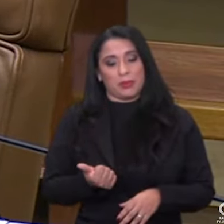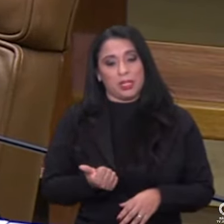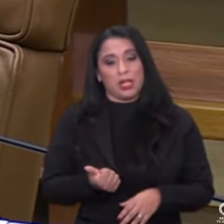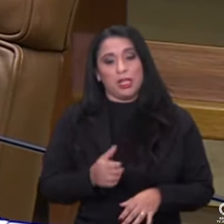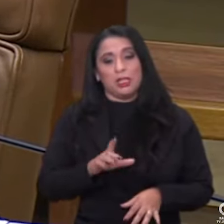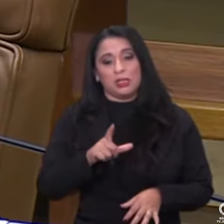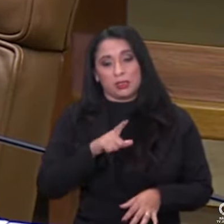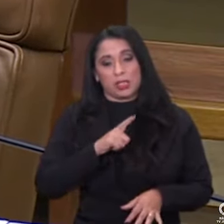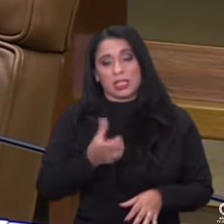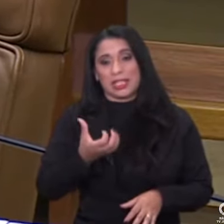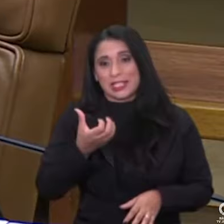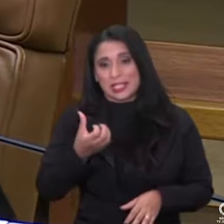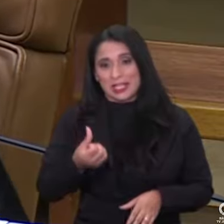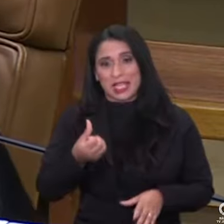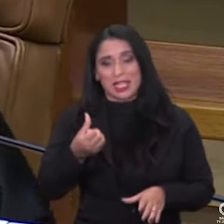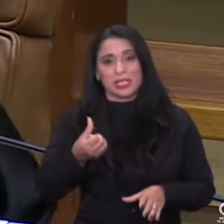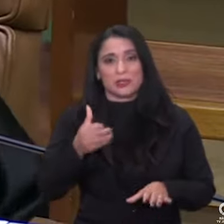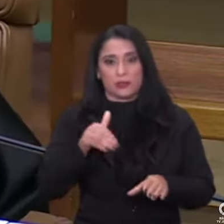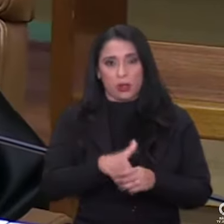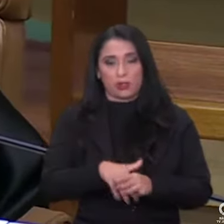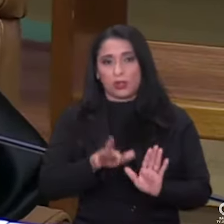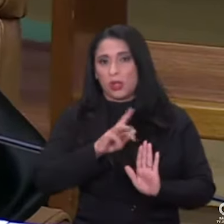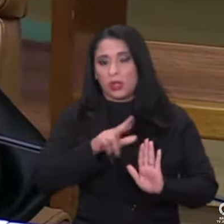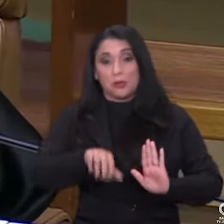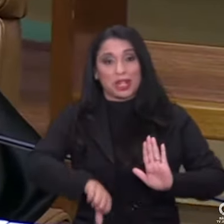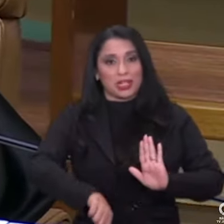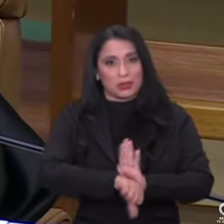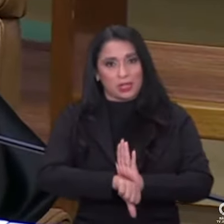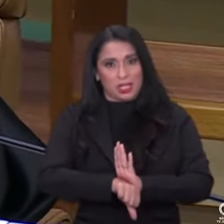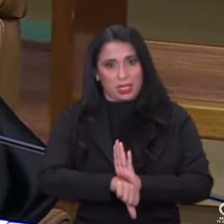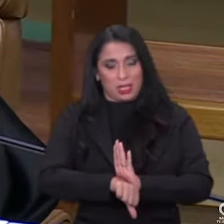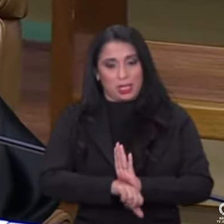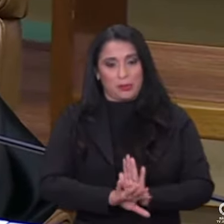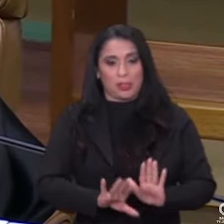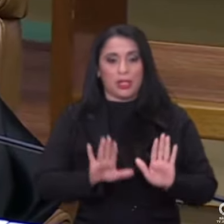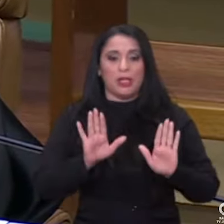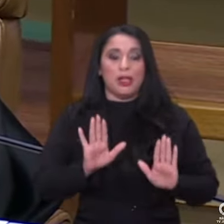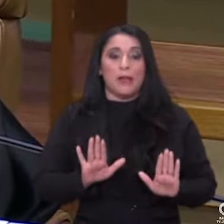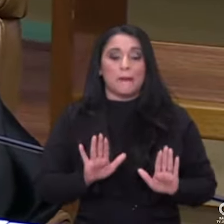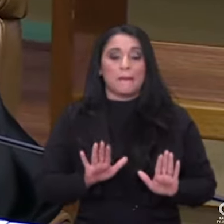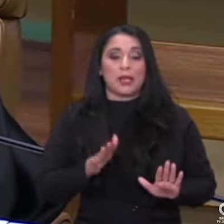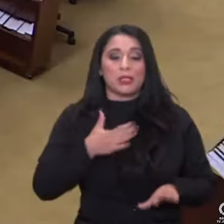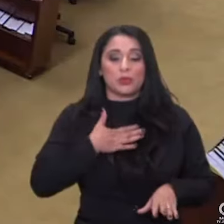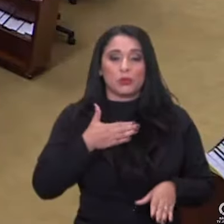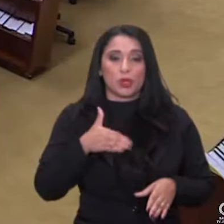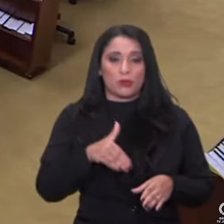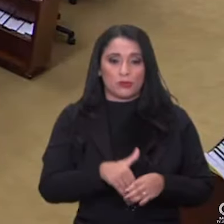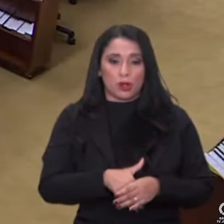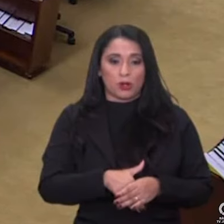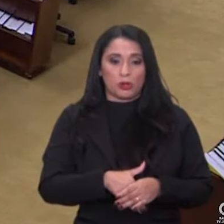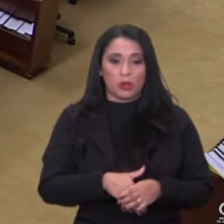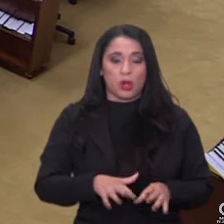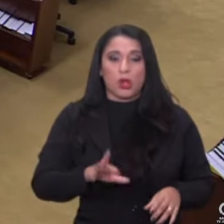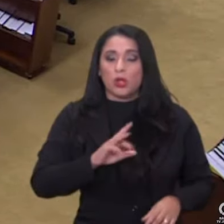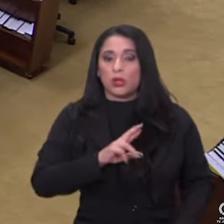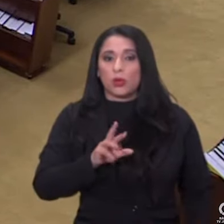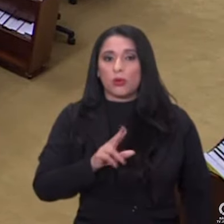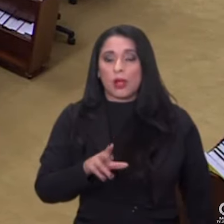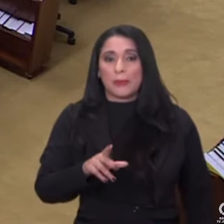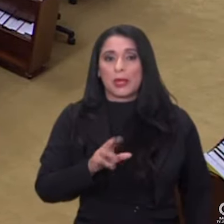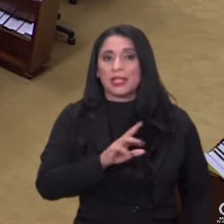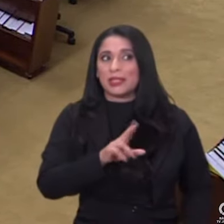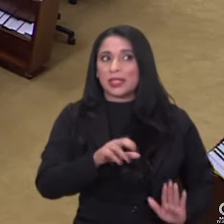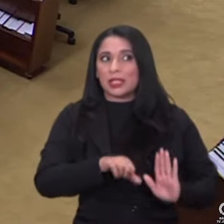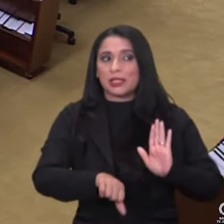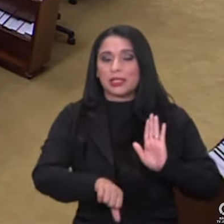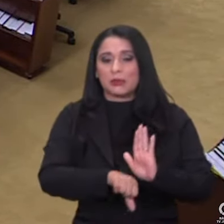pela descriminalização. Mas eu, na verdade, o meu 6º voto não é um 6º voto pela descriminalização,